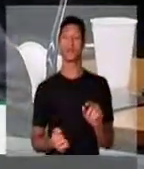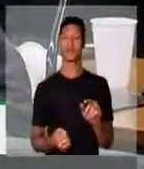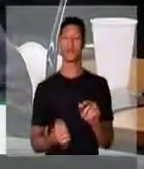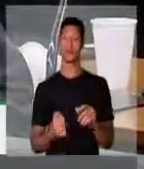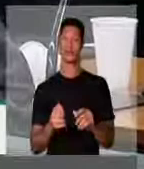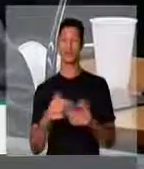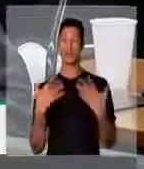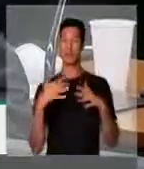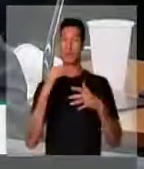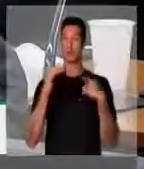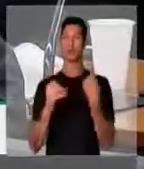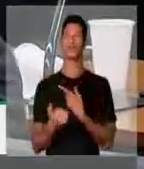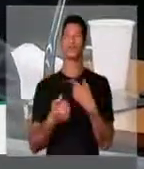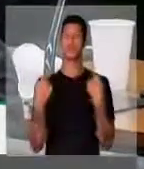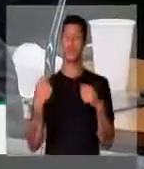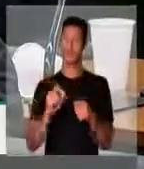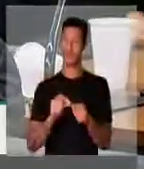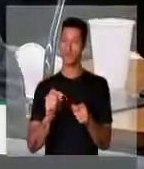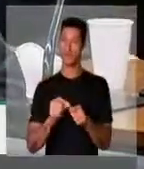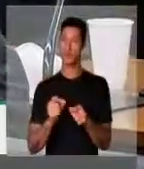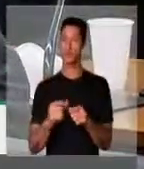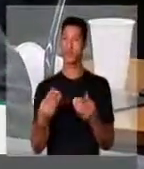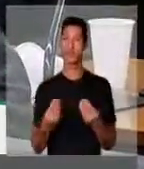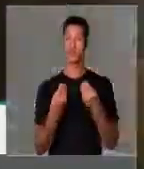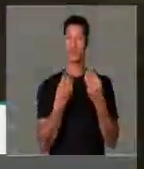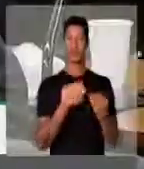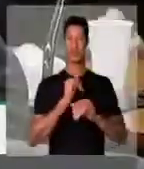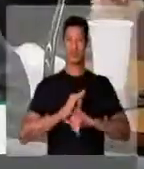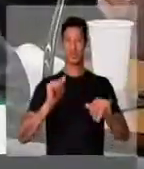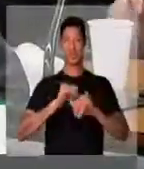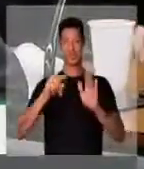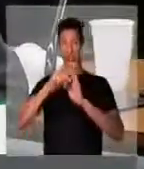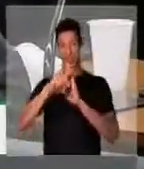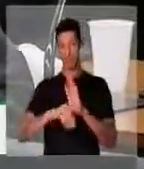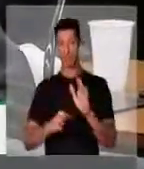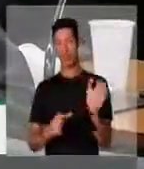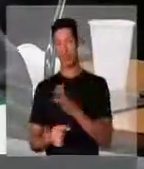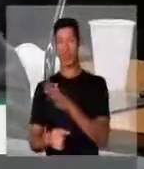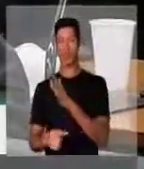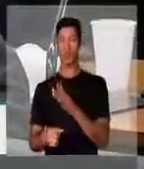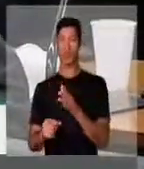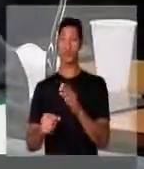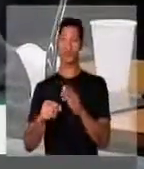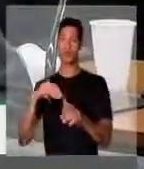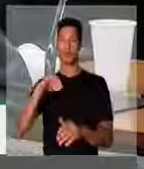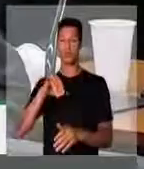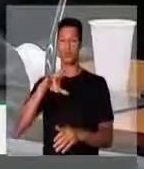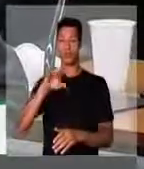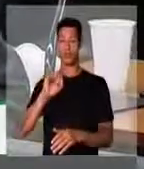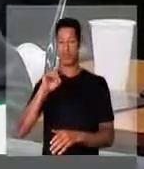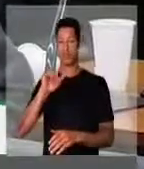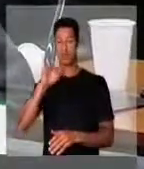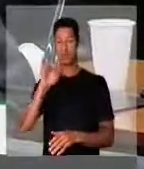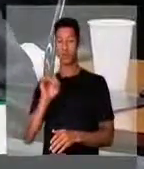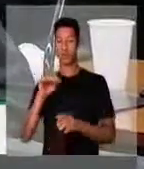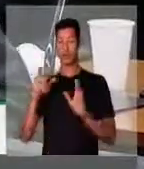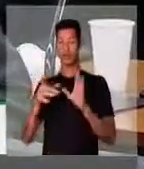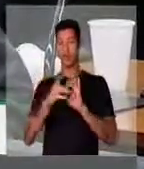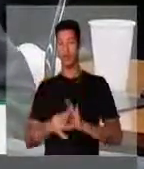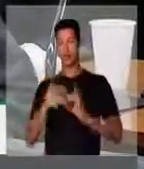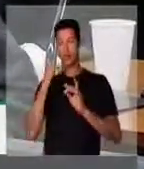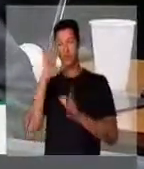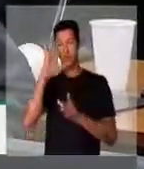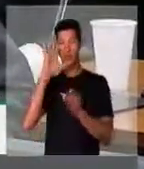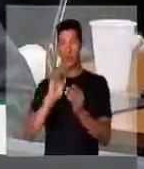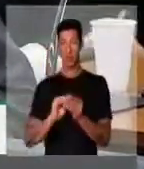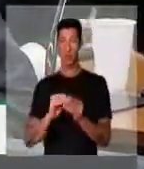o encarecimento que nós fizemos de dados para uma análise atuarial dos microdados desagregadamente para